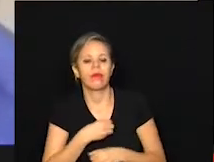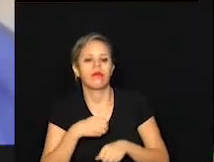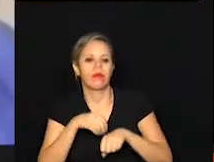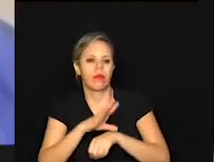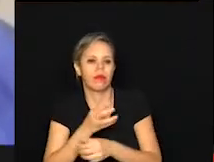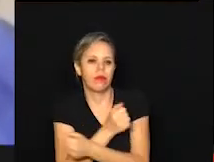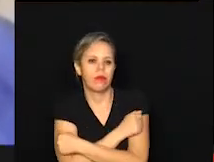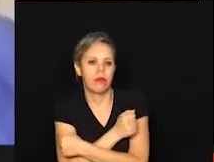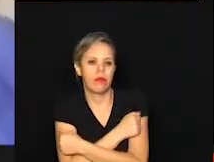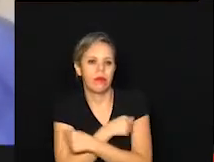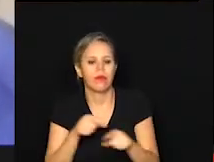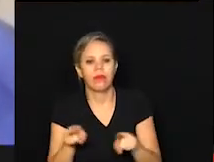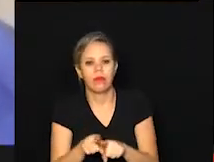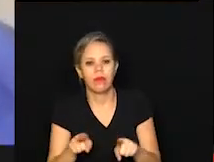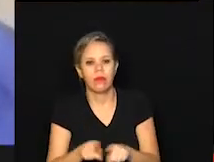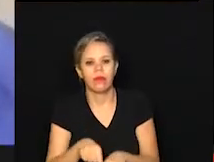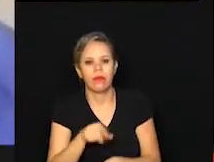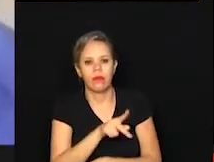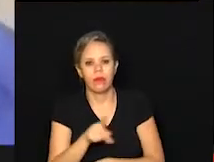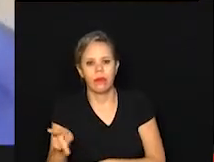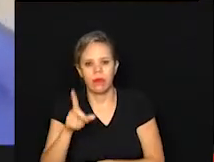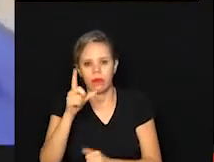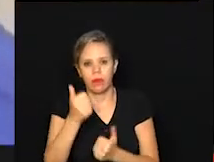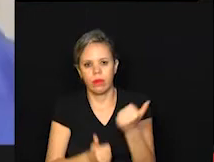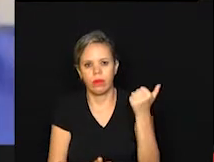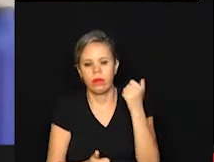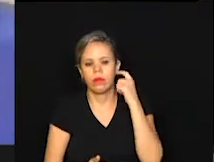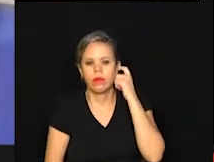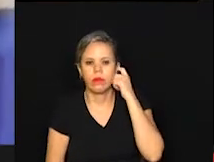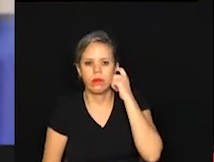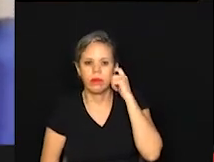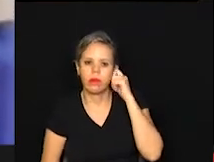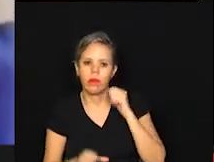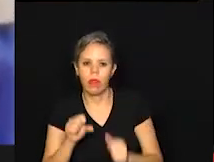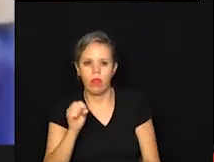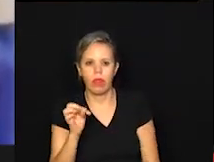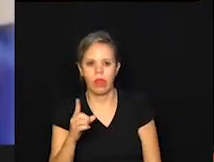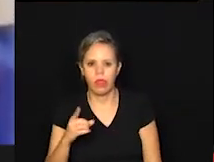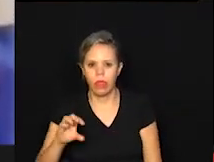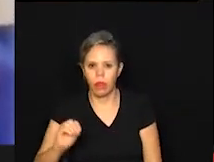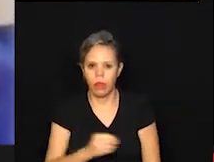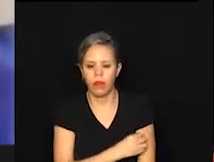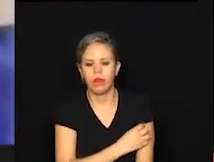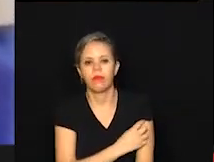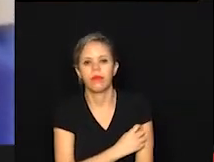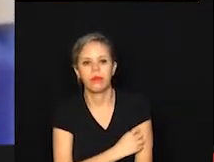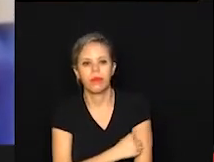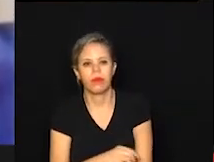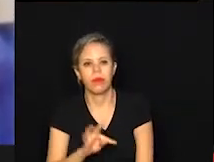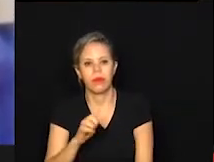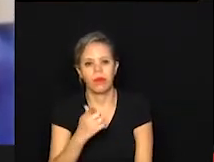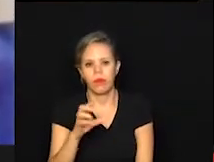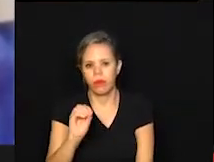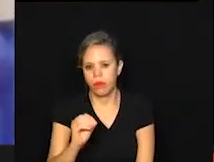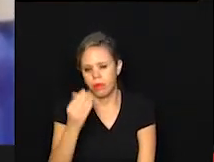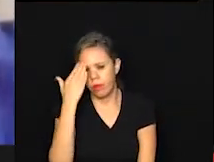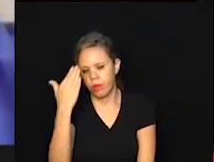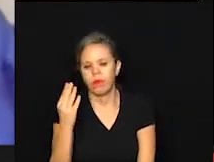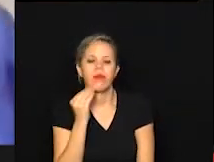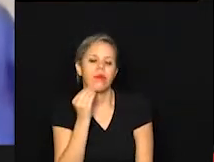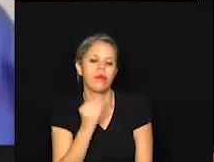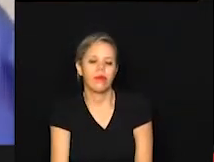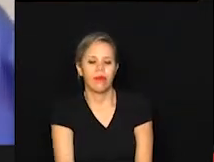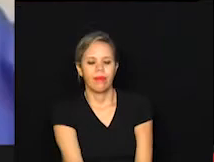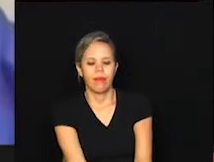deixo um abraço também ao meu presidente da diretoria executiva, Sebastião Moreira Arcanjo, o Tiãozinho. Muito obrigado pela